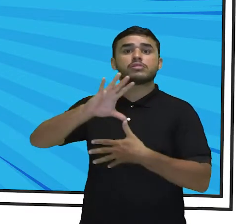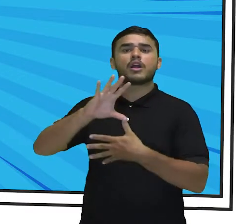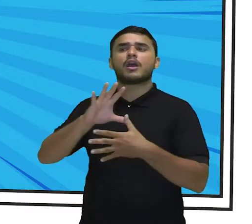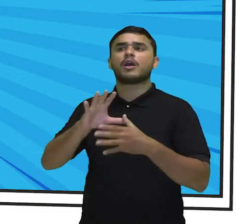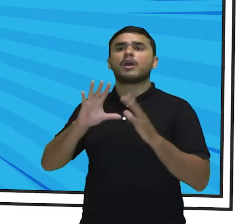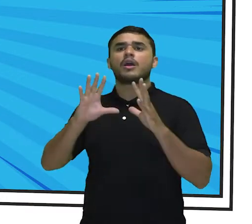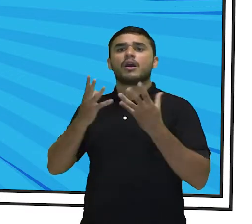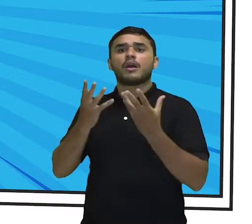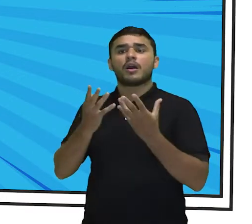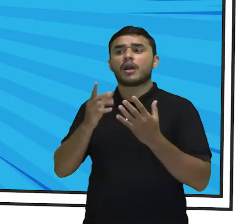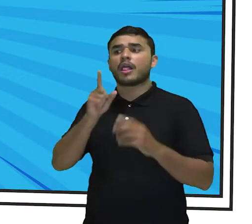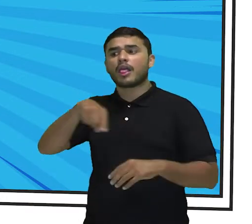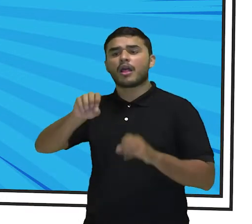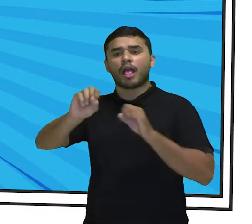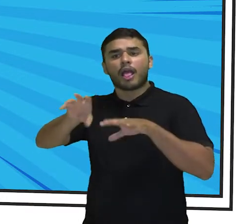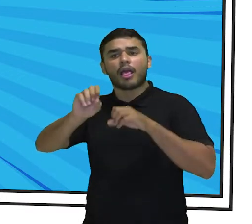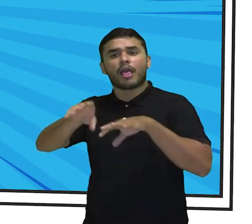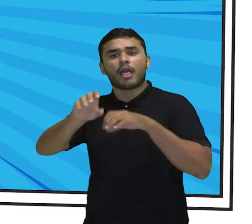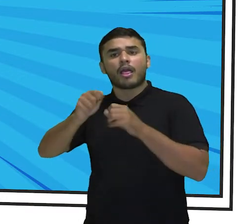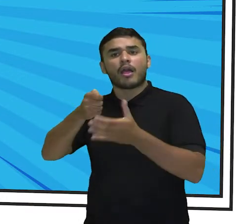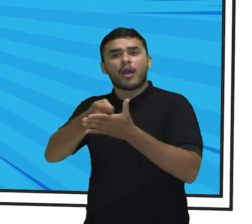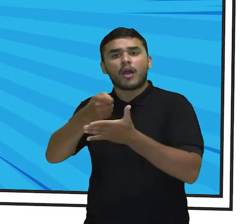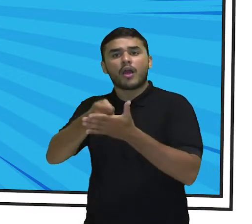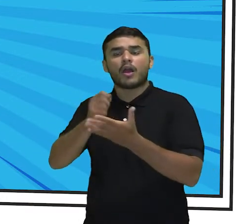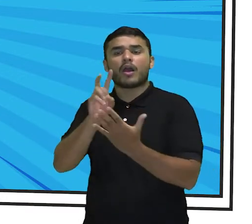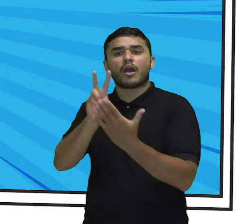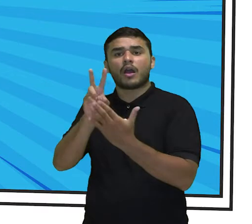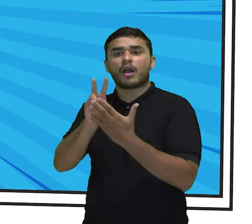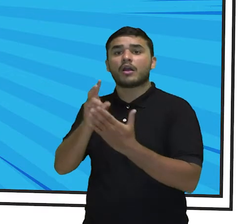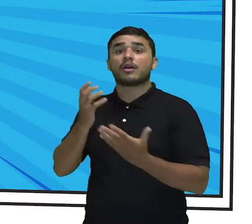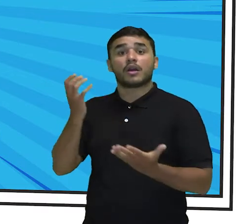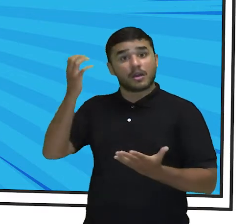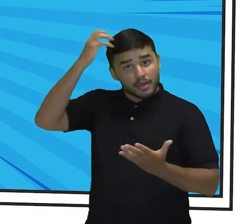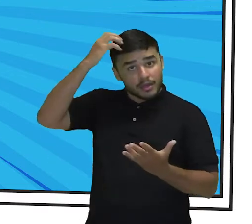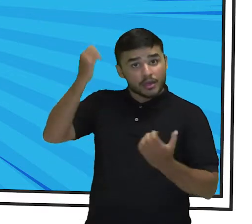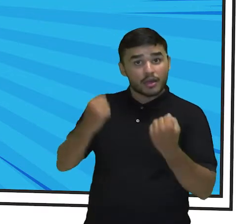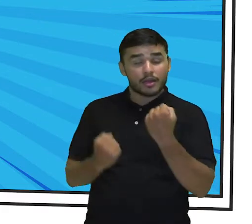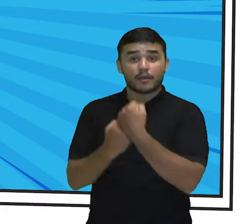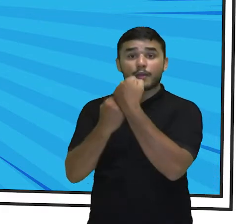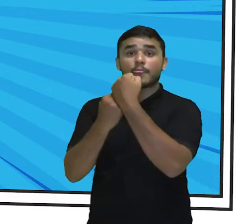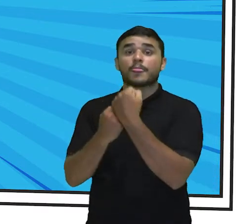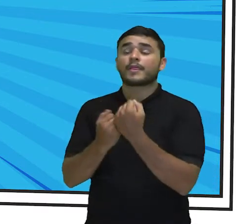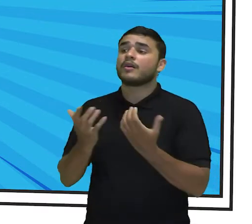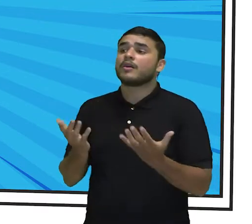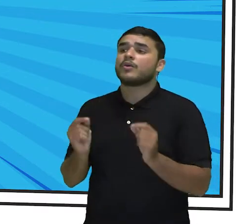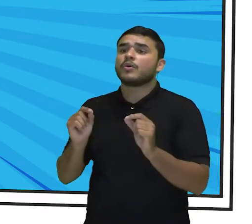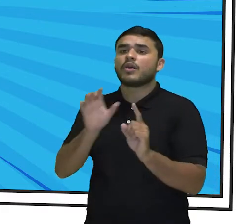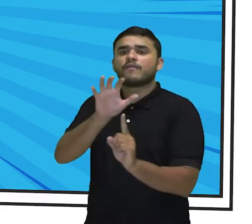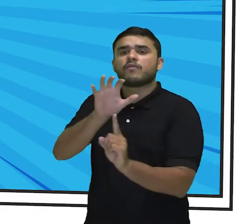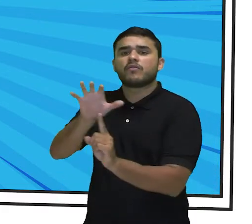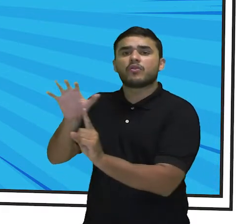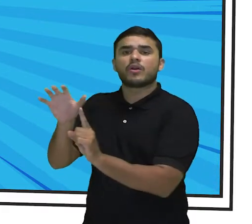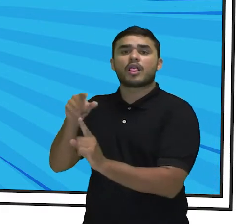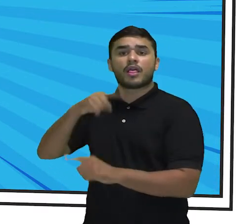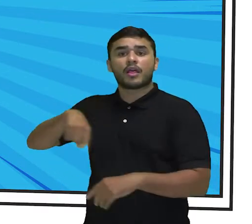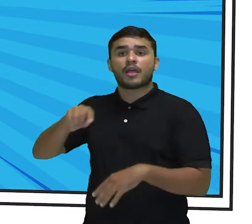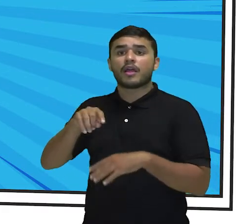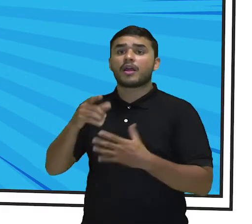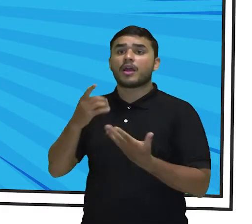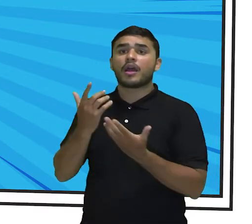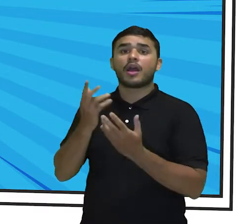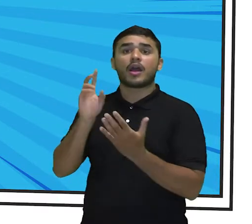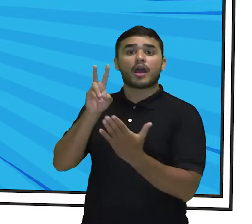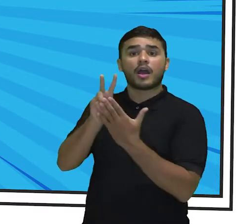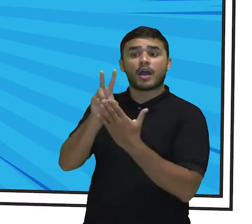catequizando o índio, ajudando o rei a colonizar, para que a colonização fosse de exploração. E aí o índio ficou entre